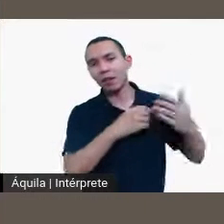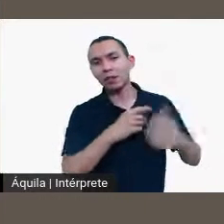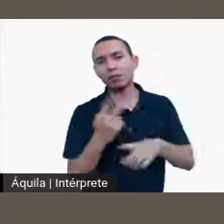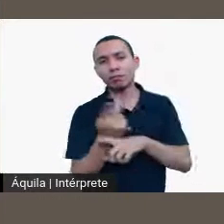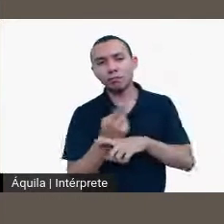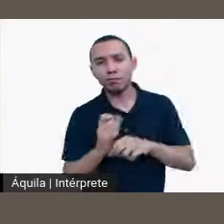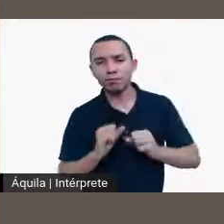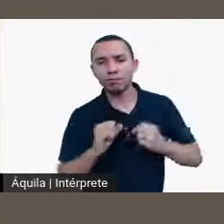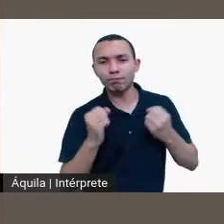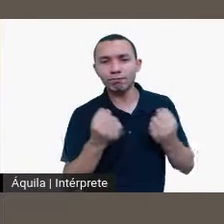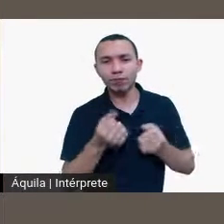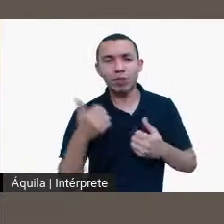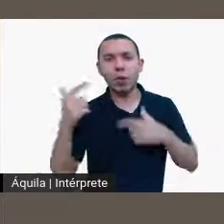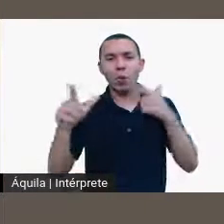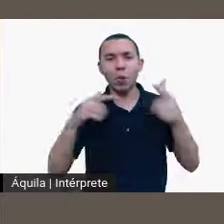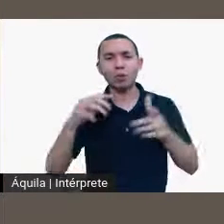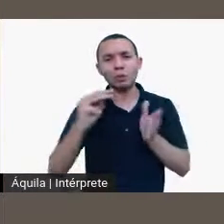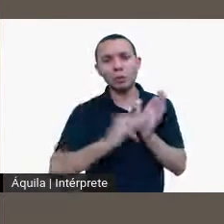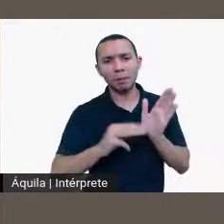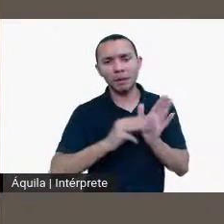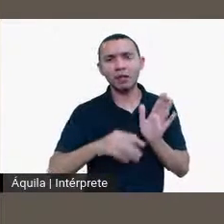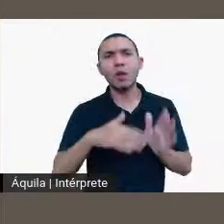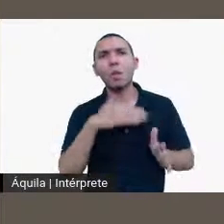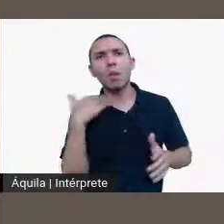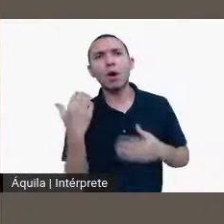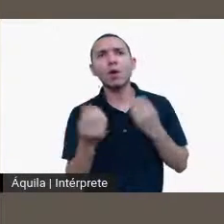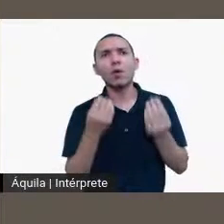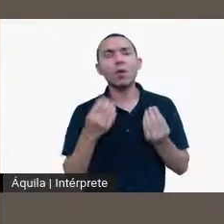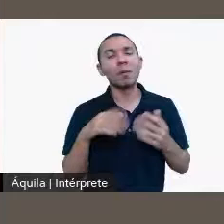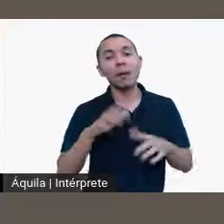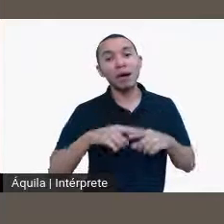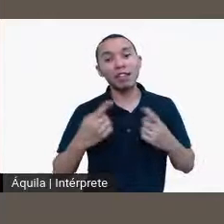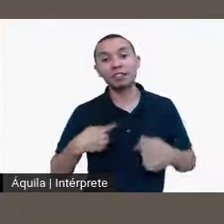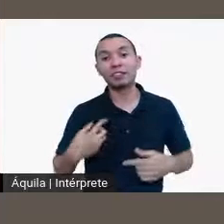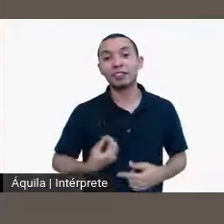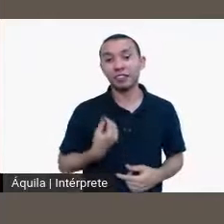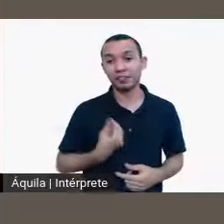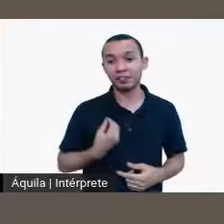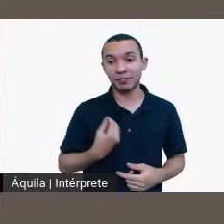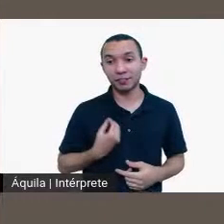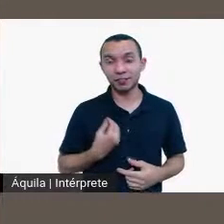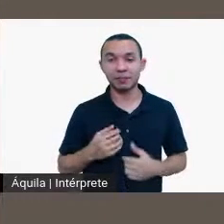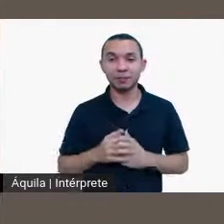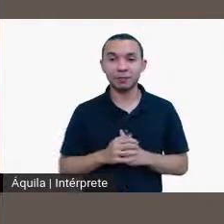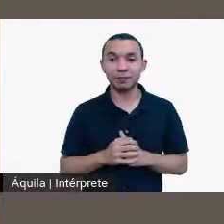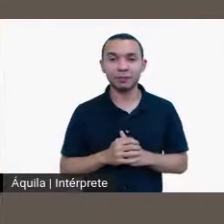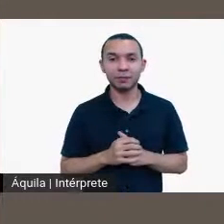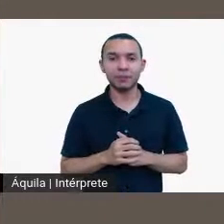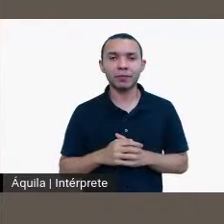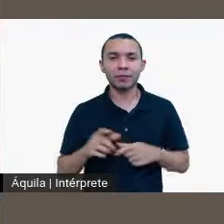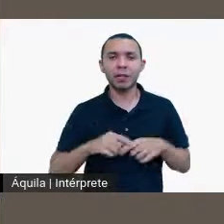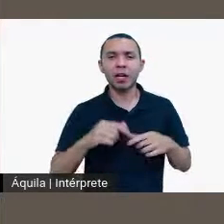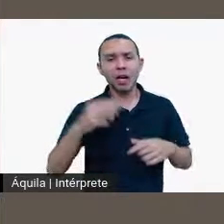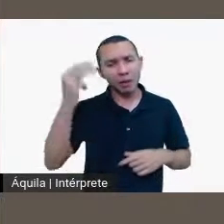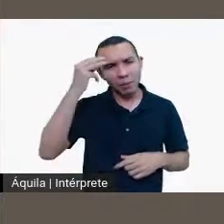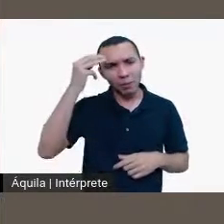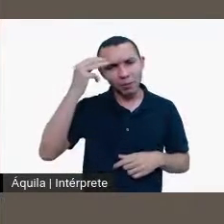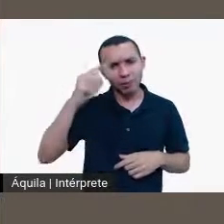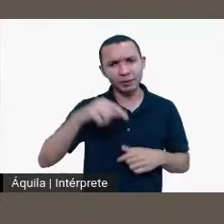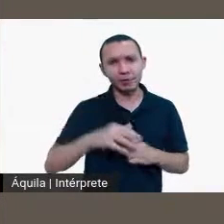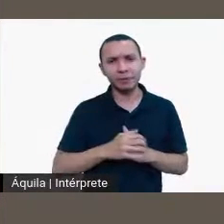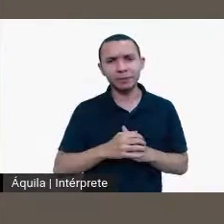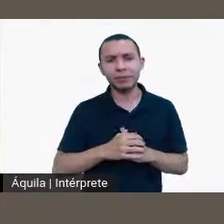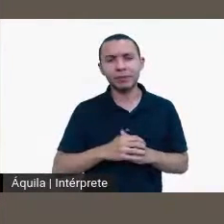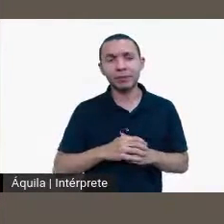está outras formas não só de morrer, mas de viver. Sobrevivências, cuja memória é fragmentária e lacunar,